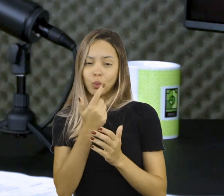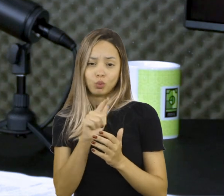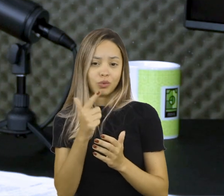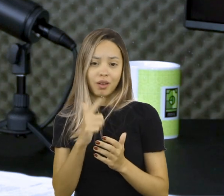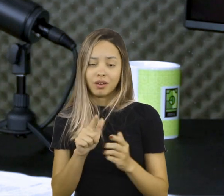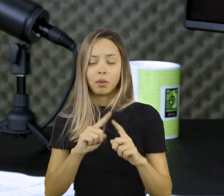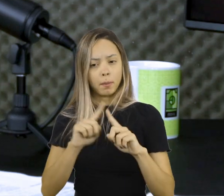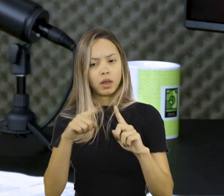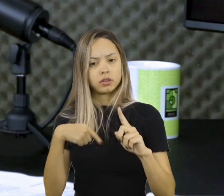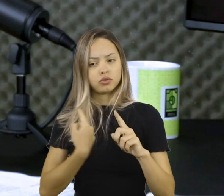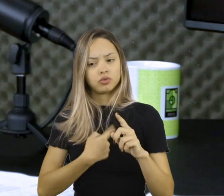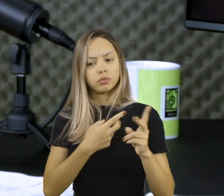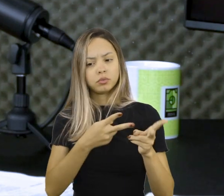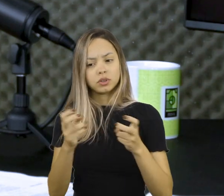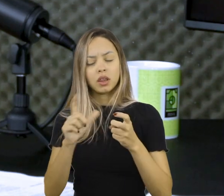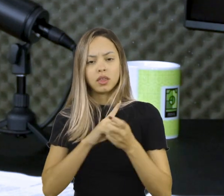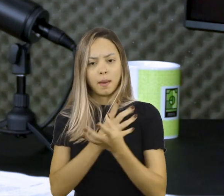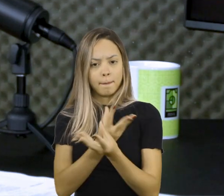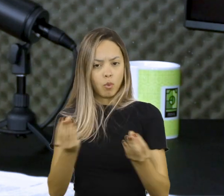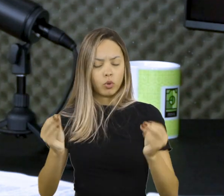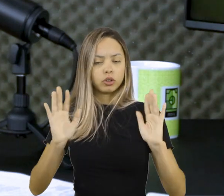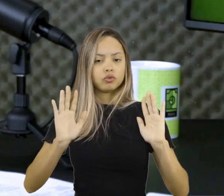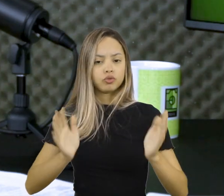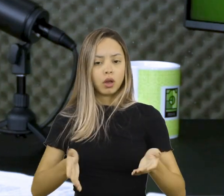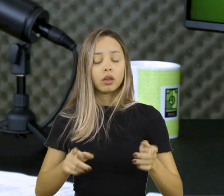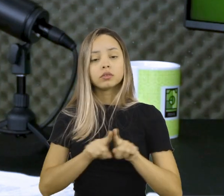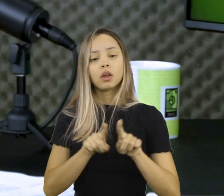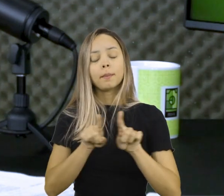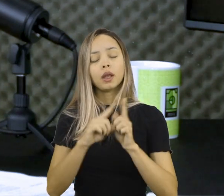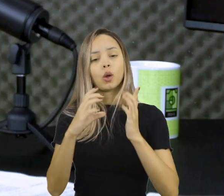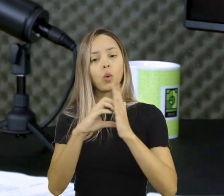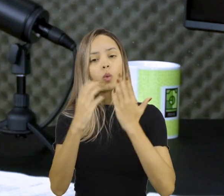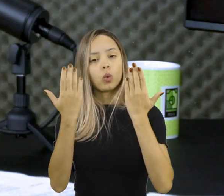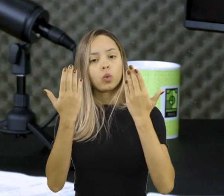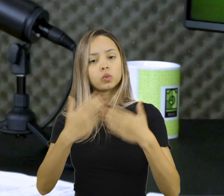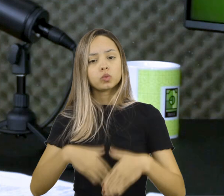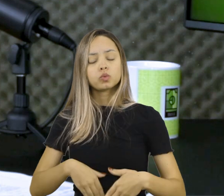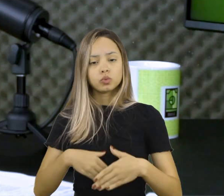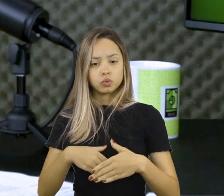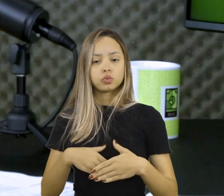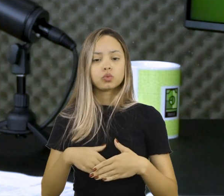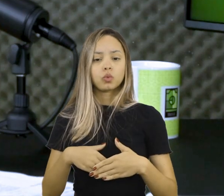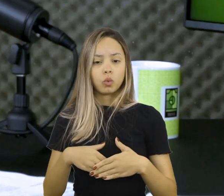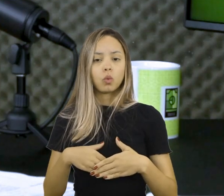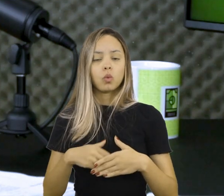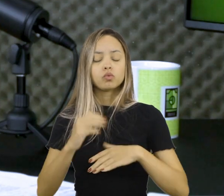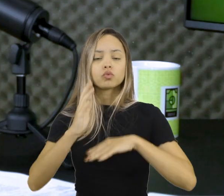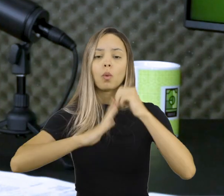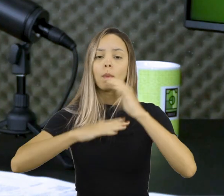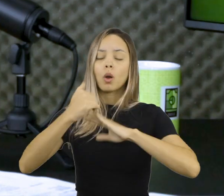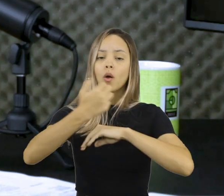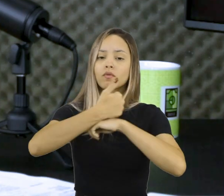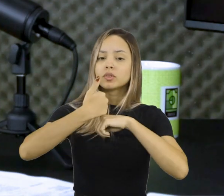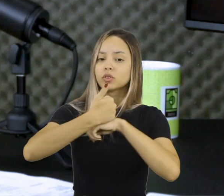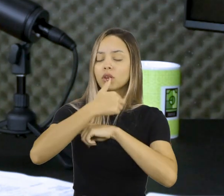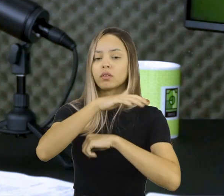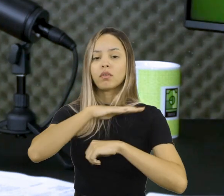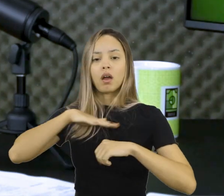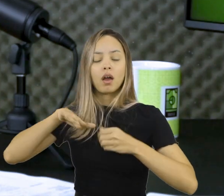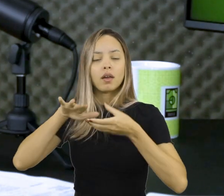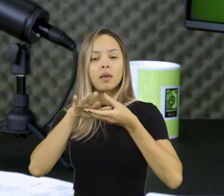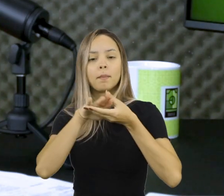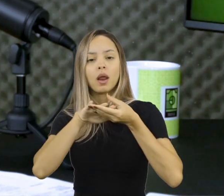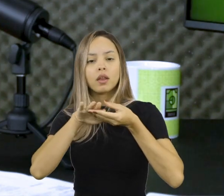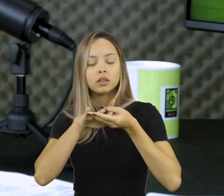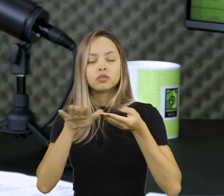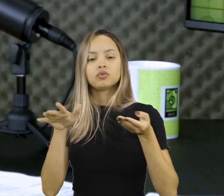sala de recursos bacana concursos que que se tem feito com os profissionais Professor braila profissional de